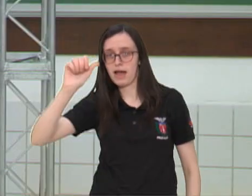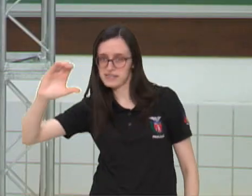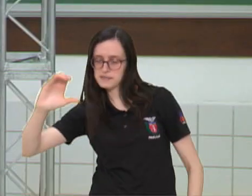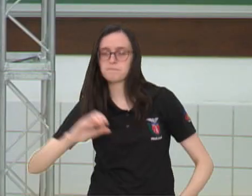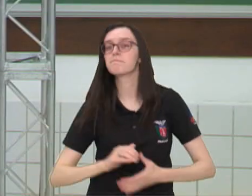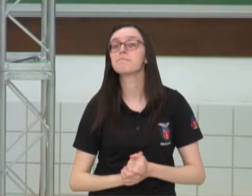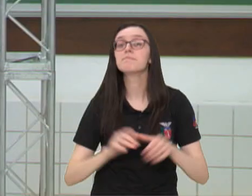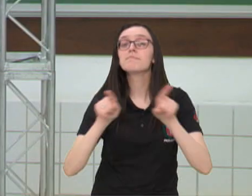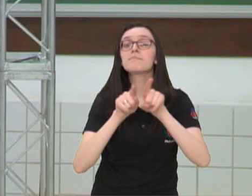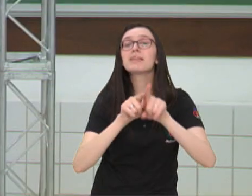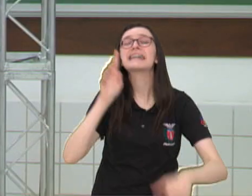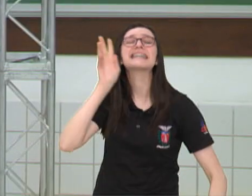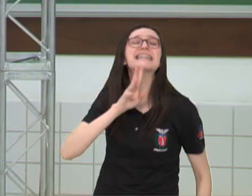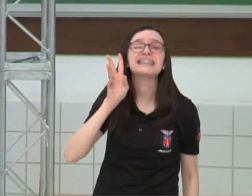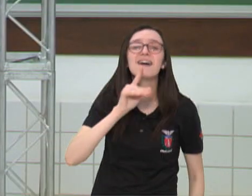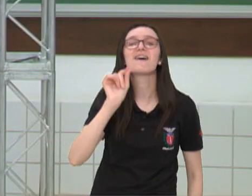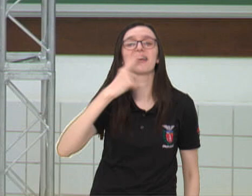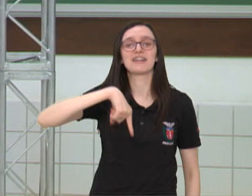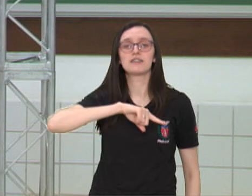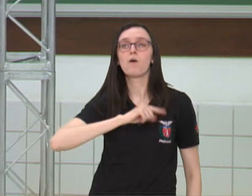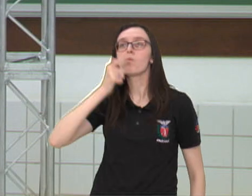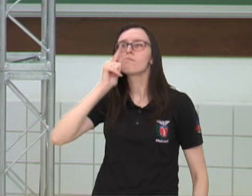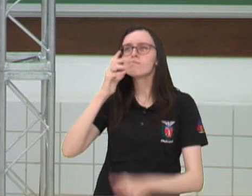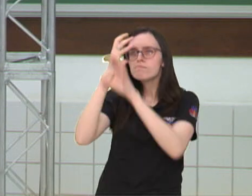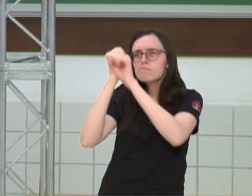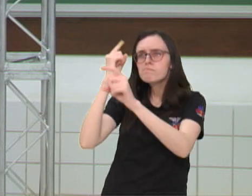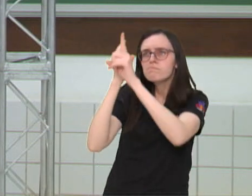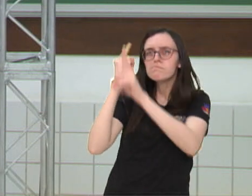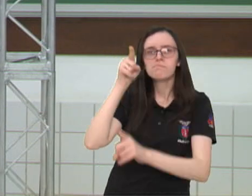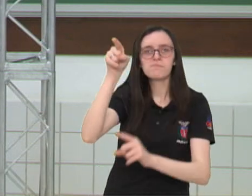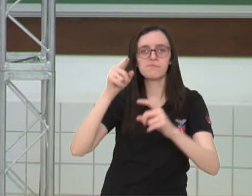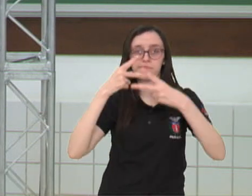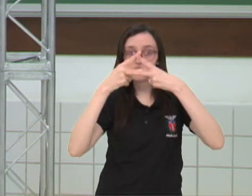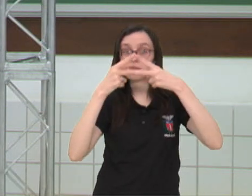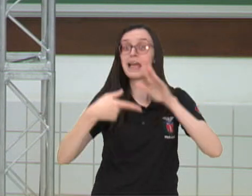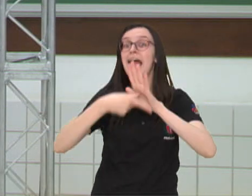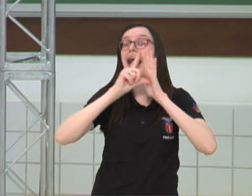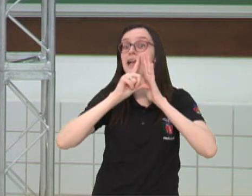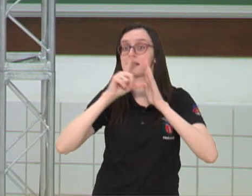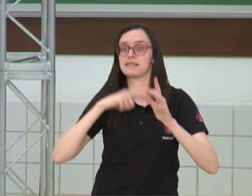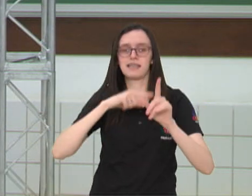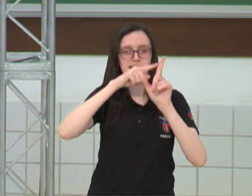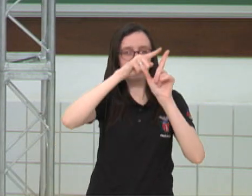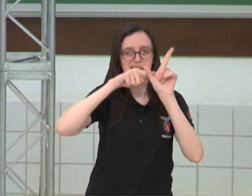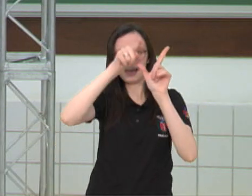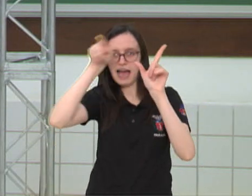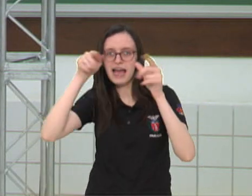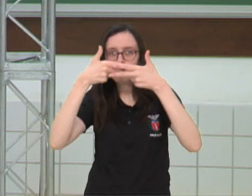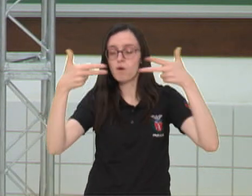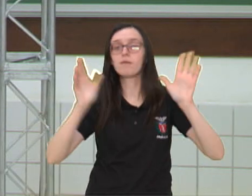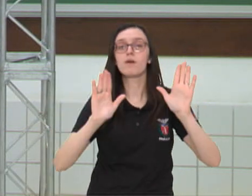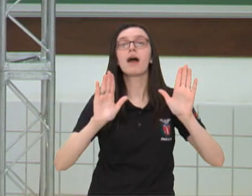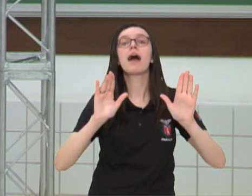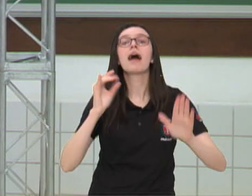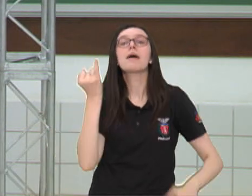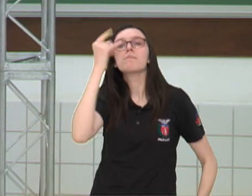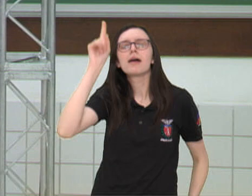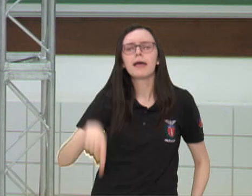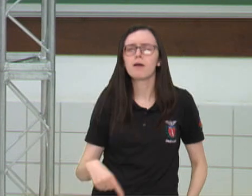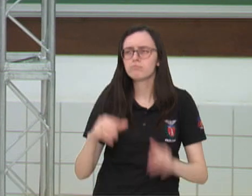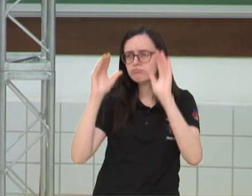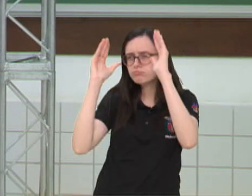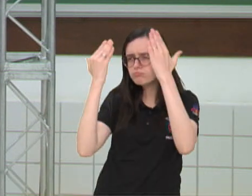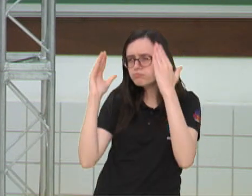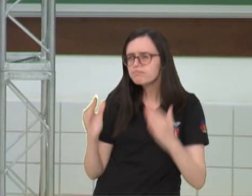legal de a gente calcular o delta antes de encontrar o valor das raízes, é porque existe toda uma